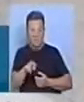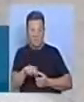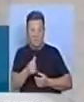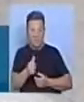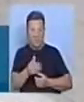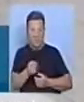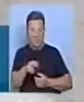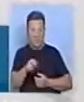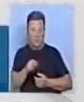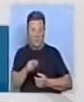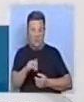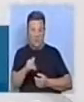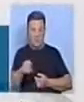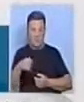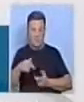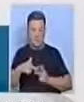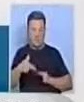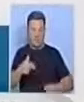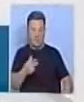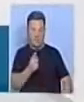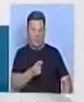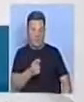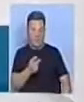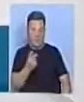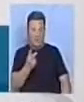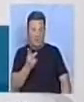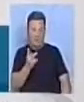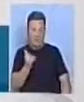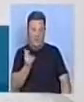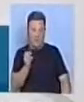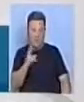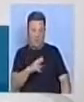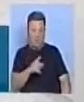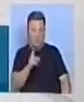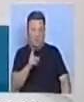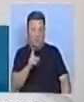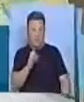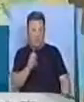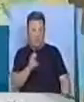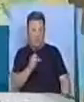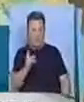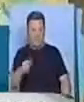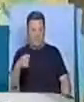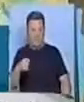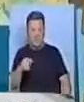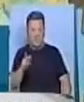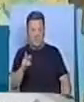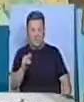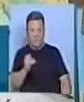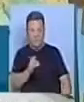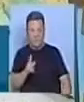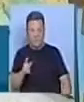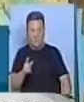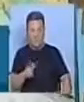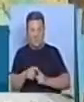Nogueira, é o presidente da autarquia de Vila Nova de Cerveira, mas é também o presidente da Fundação da Bienal. Pergunto-lhe,